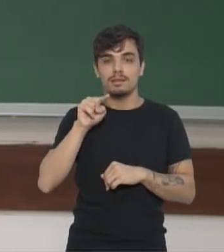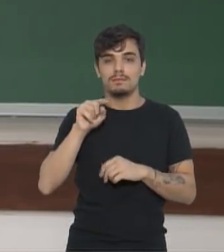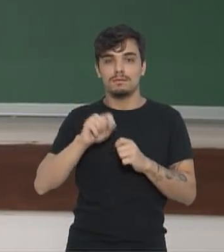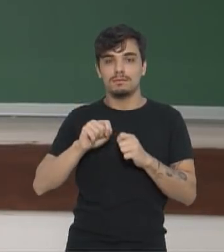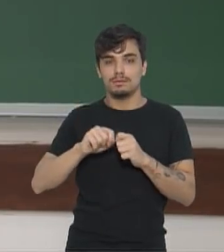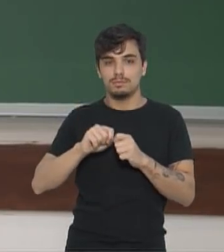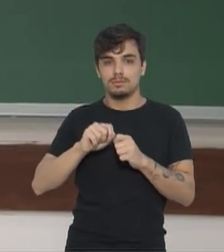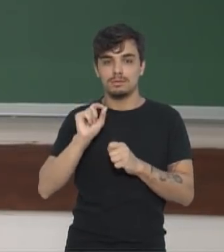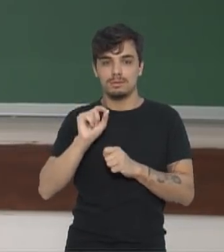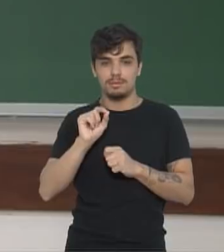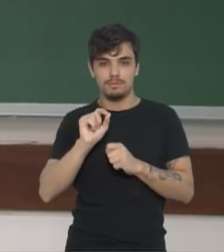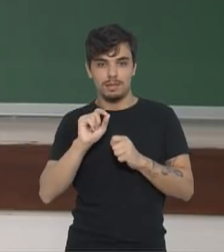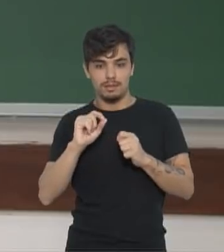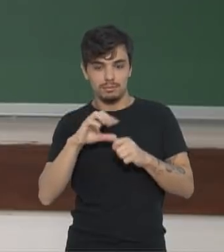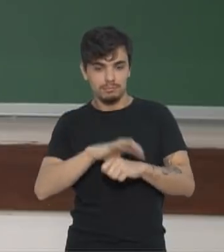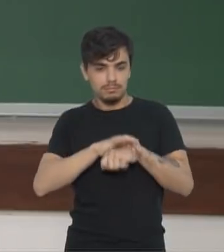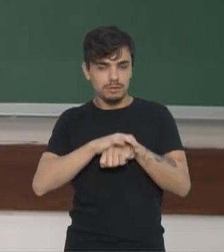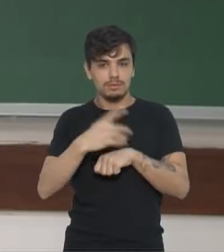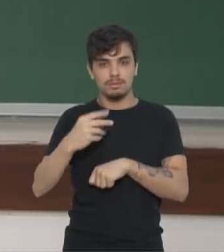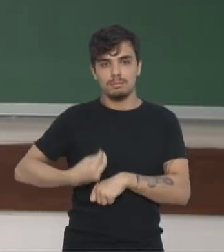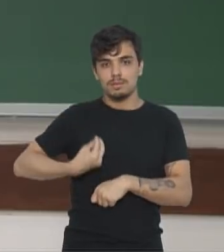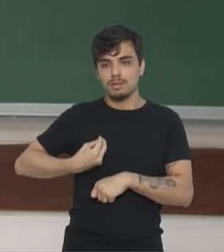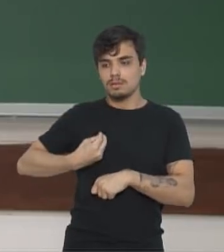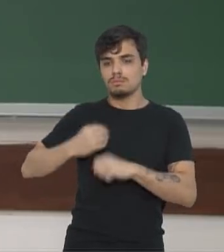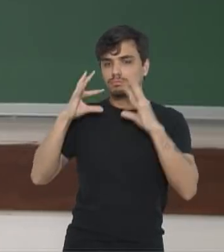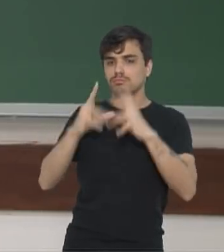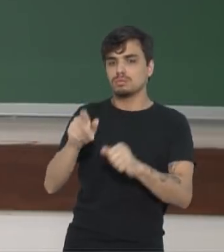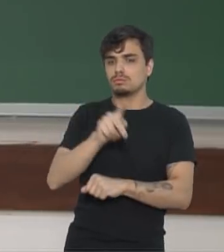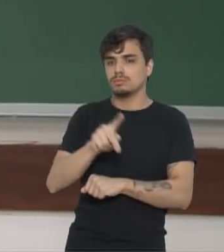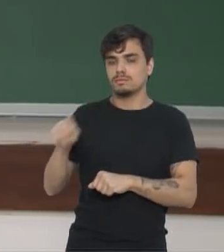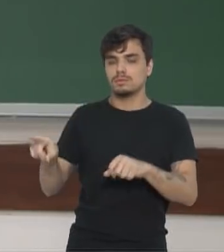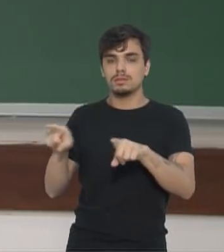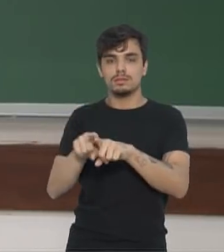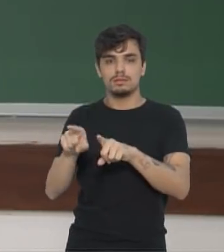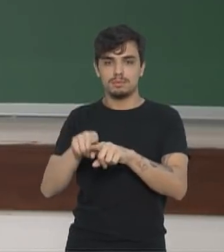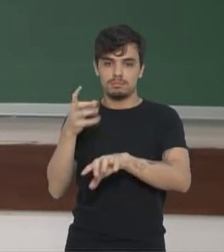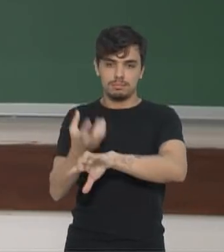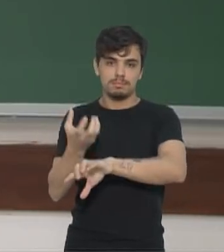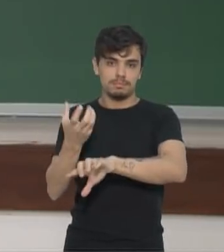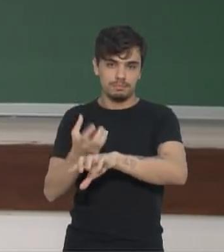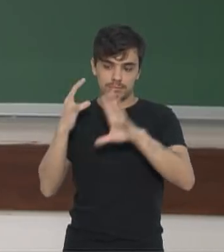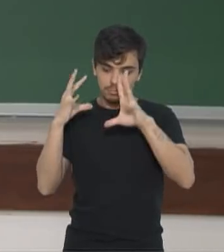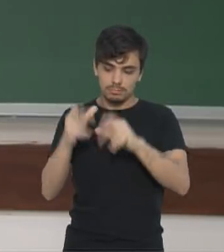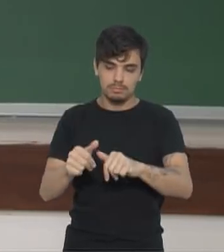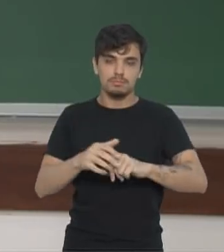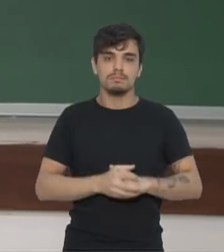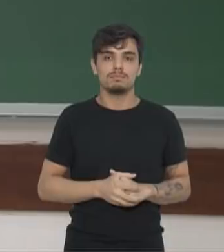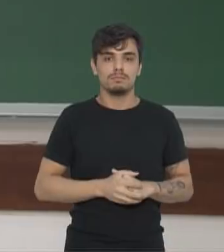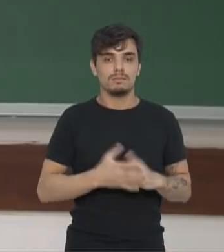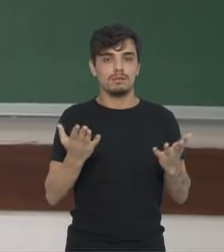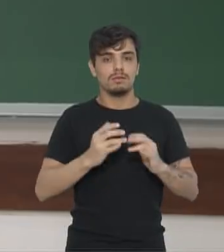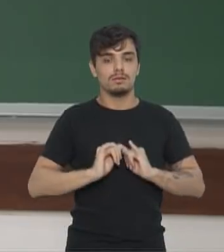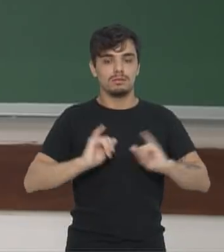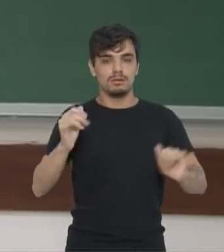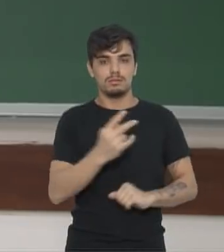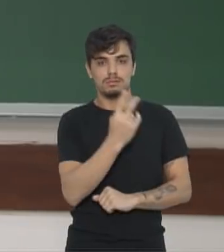presença para todos os professores de todas as disciplinas, inclusive. Segundo recado, tão